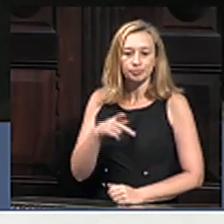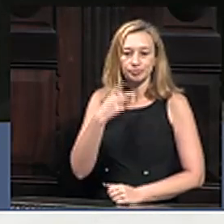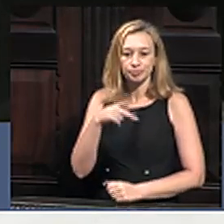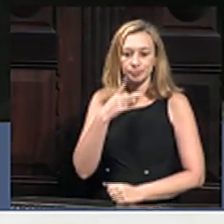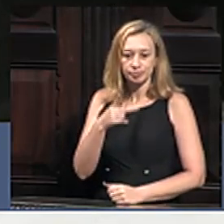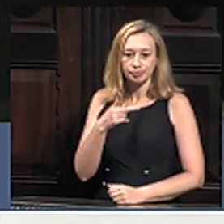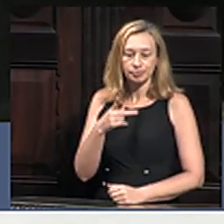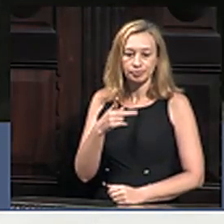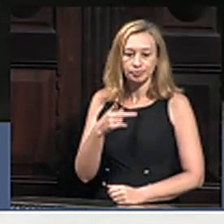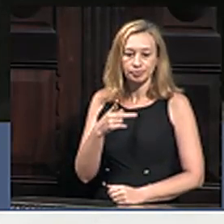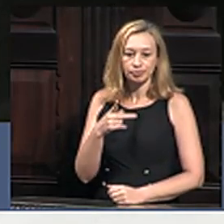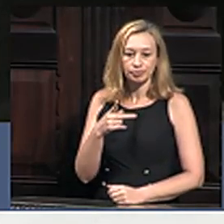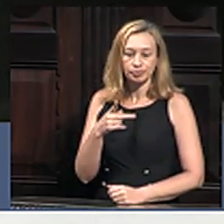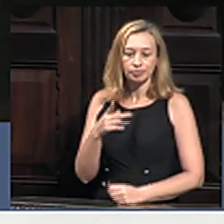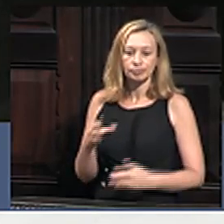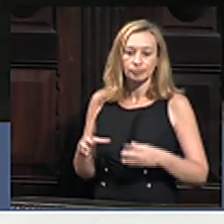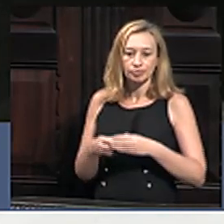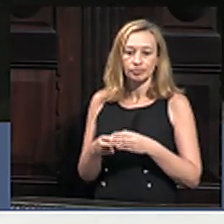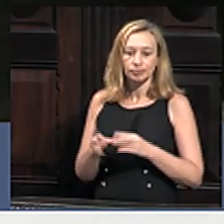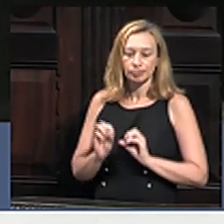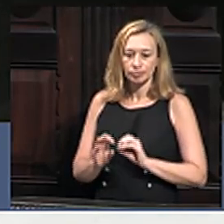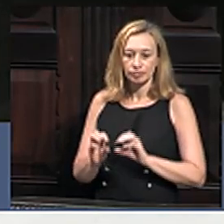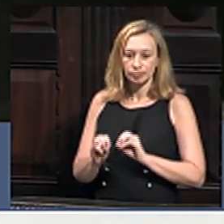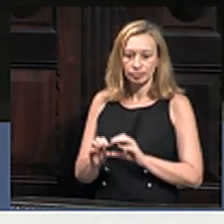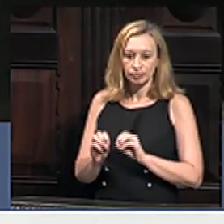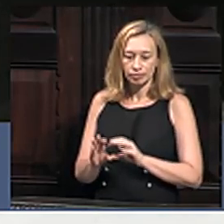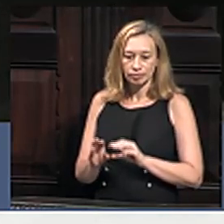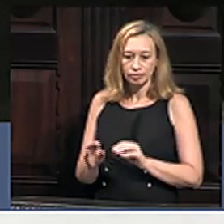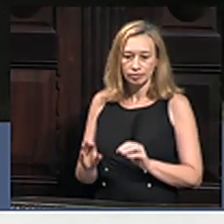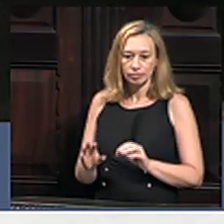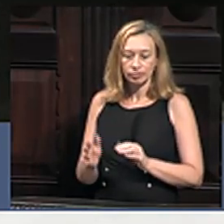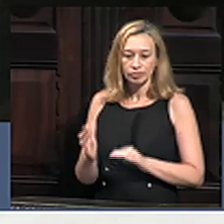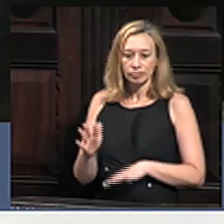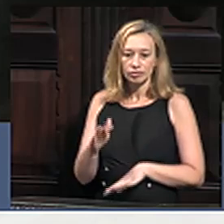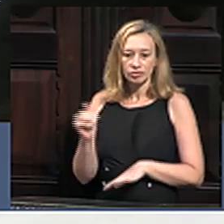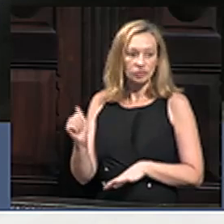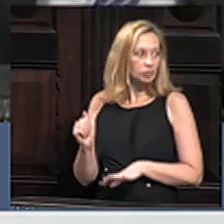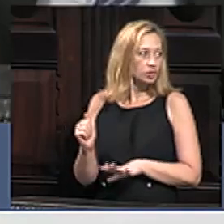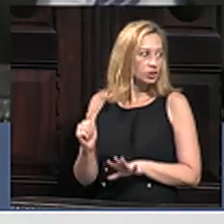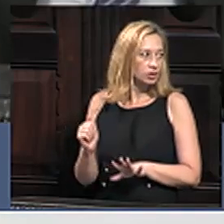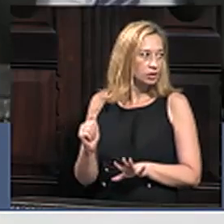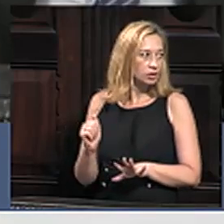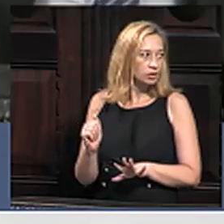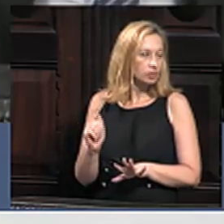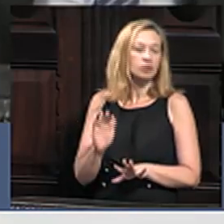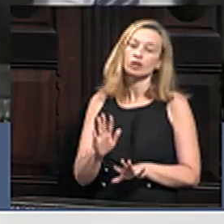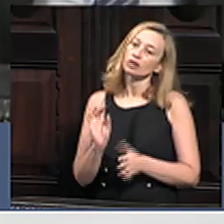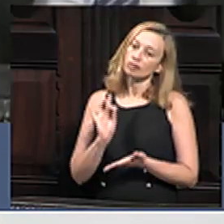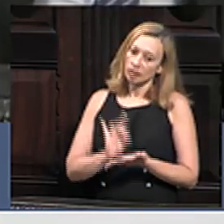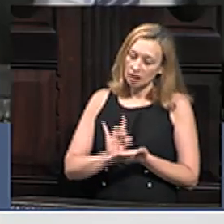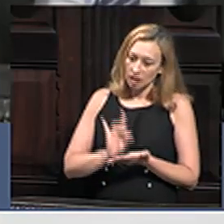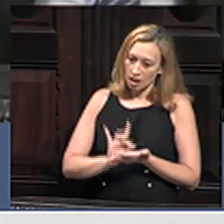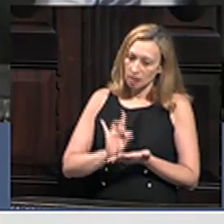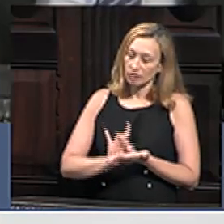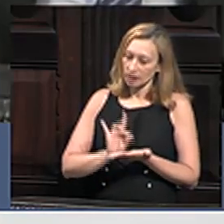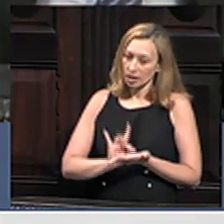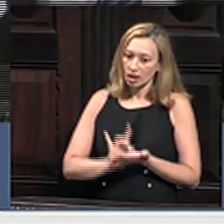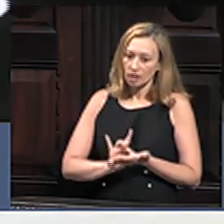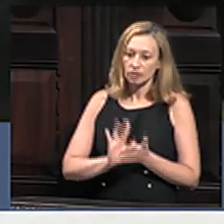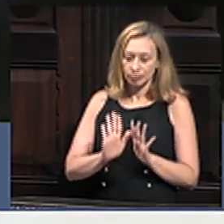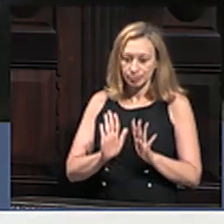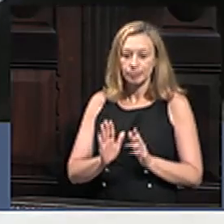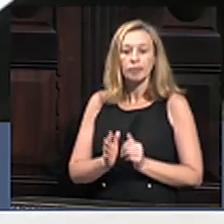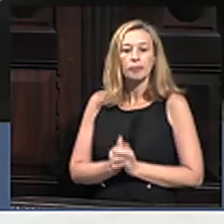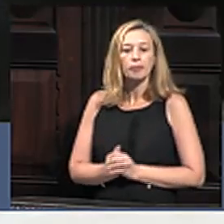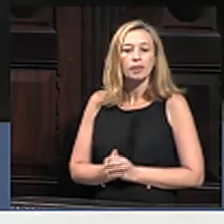não está sendo chamada para dar parecer, tratando-se de nomenclatura para nome de Vossa escola. Excelência está coberto de razão. Segundo, senhor